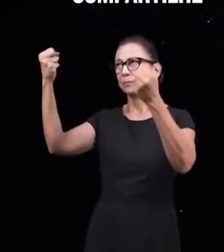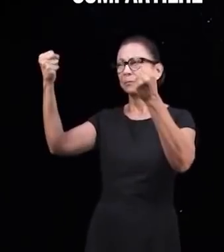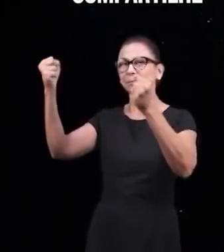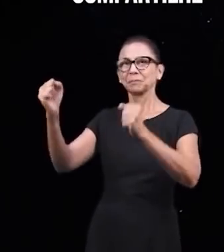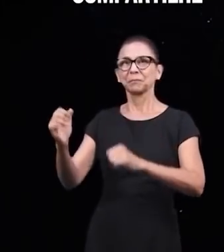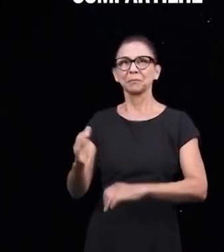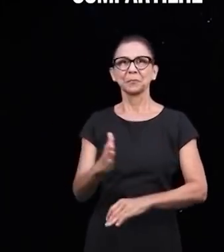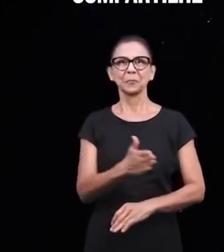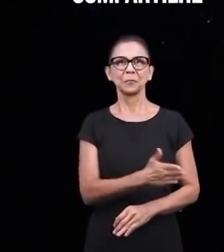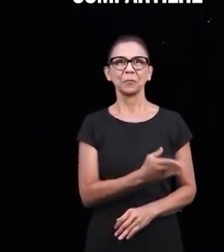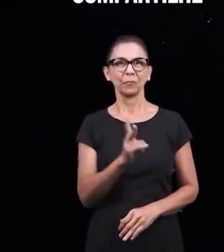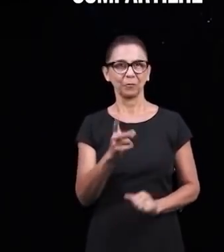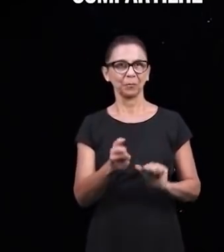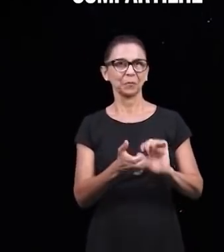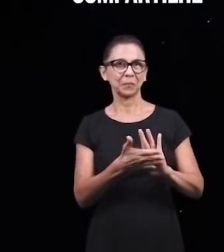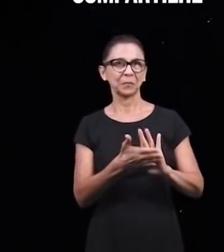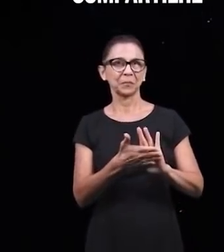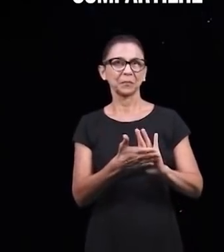do Senhor.